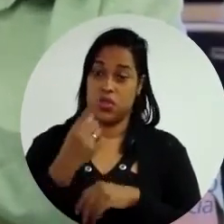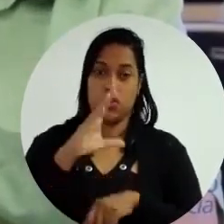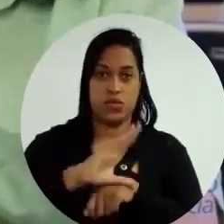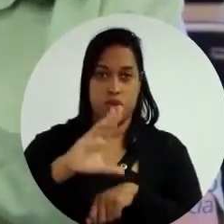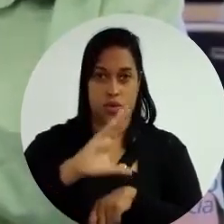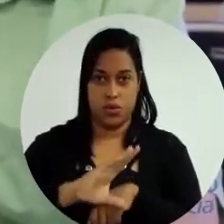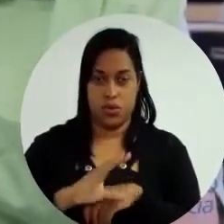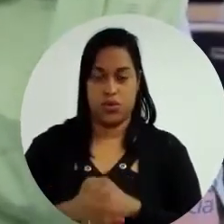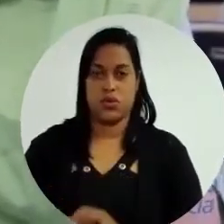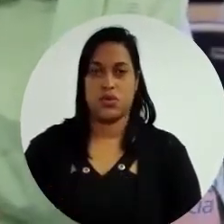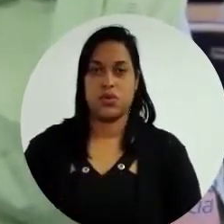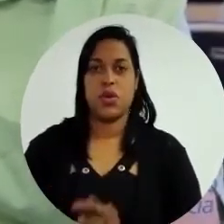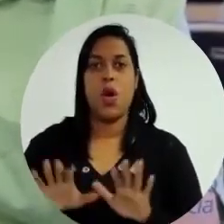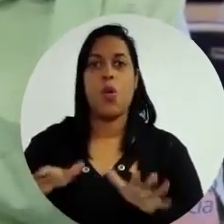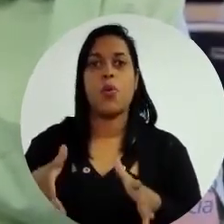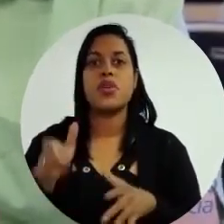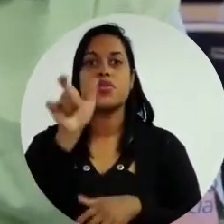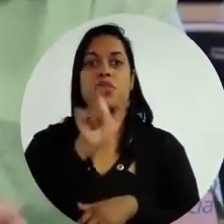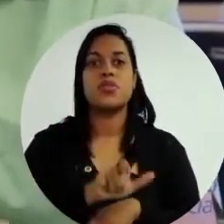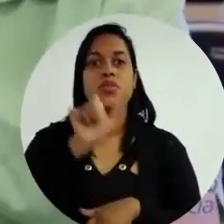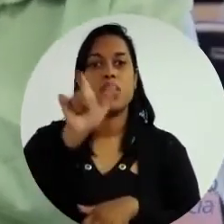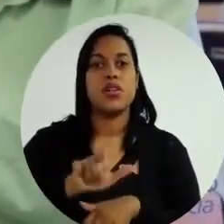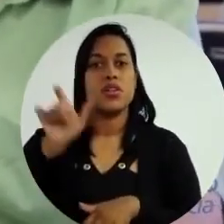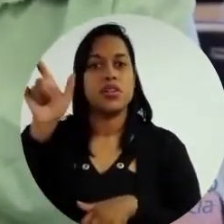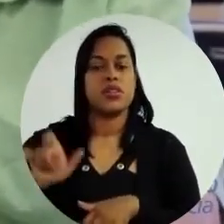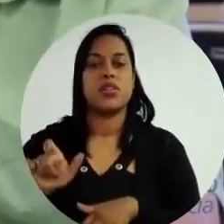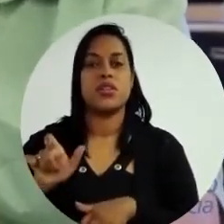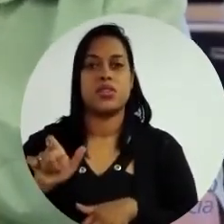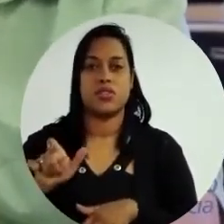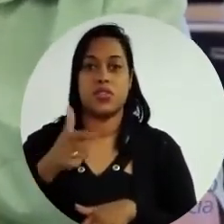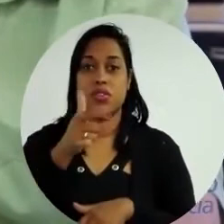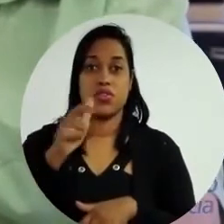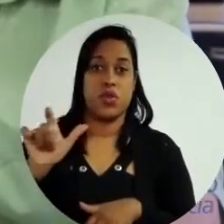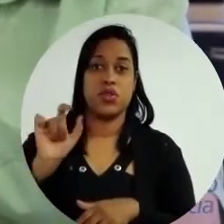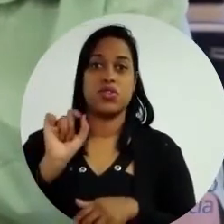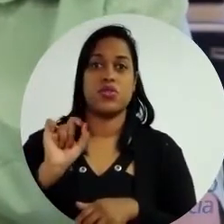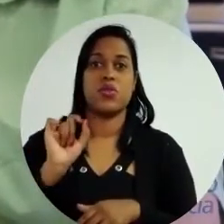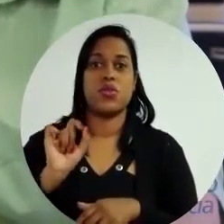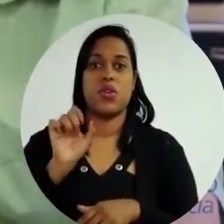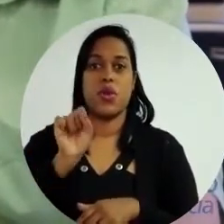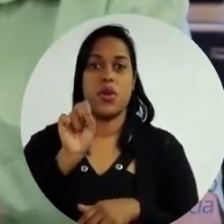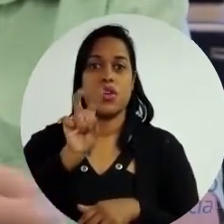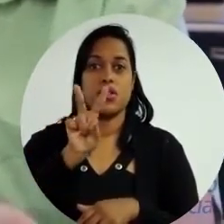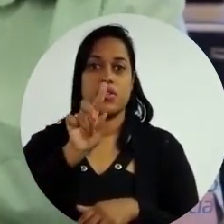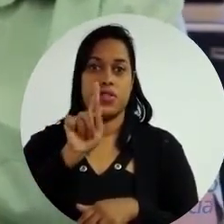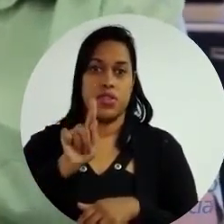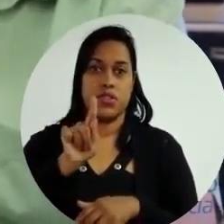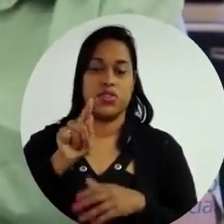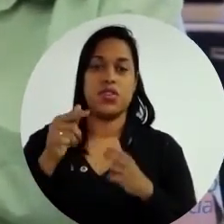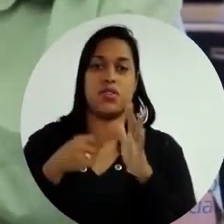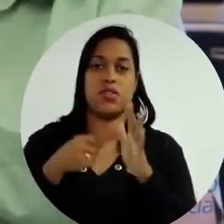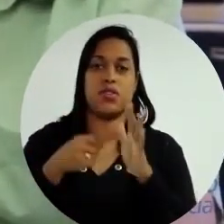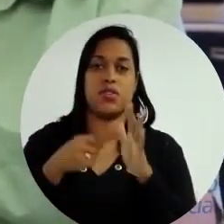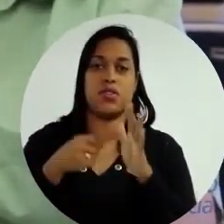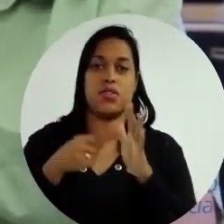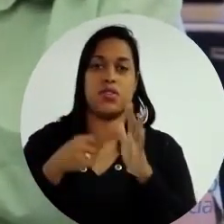curso. Quais são as outras características que formam com que o SVG ele se